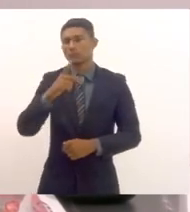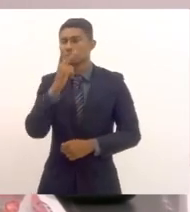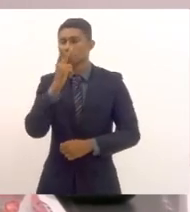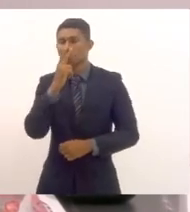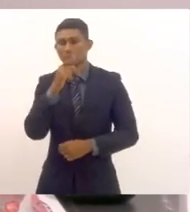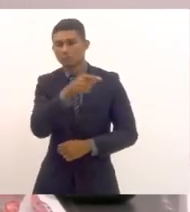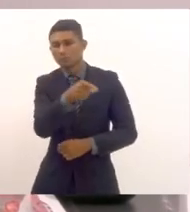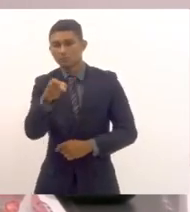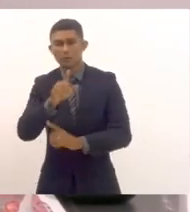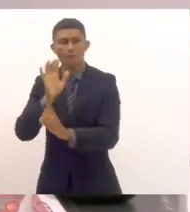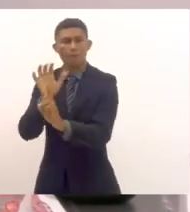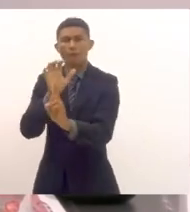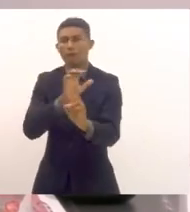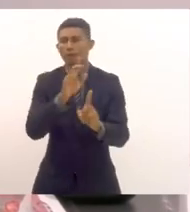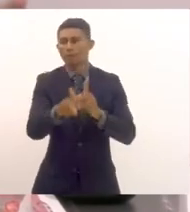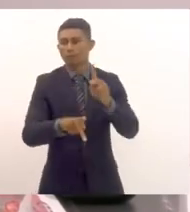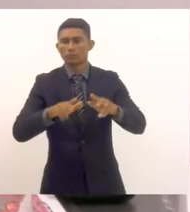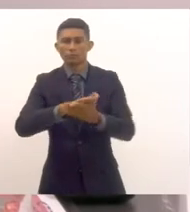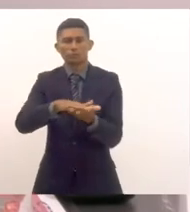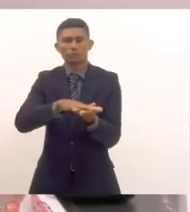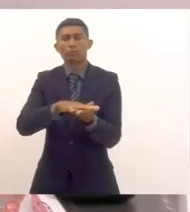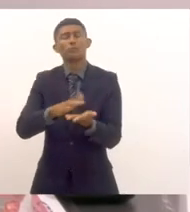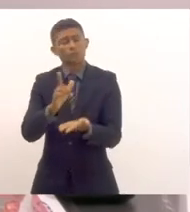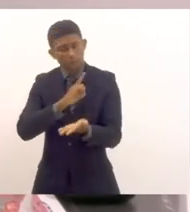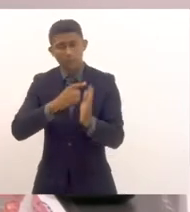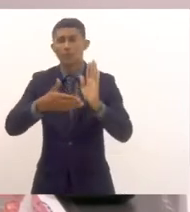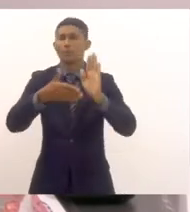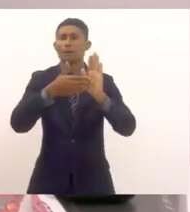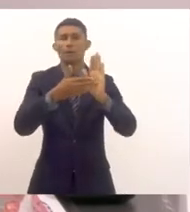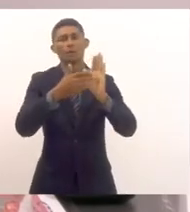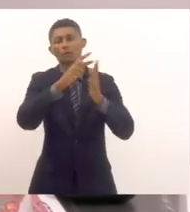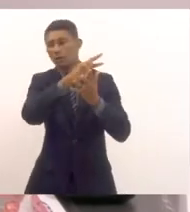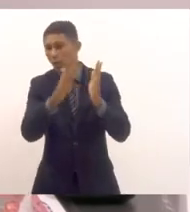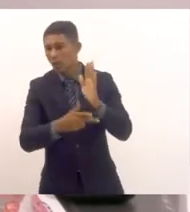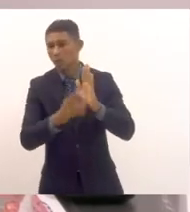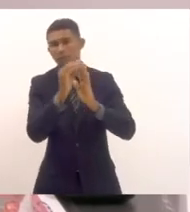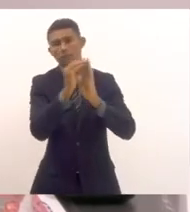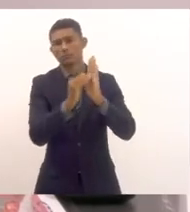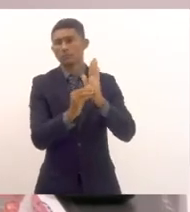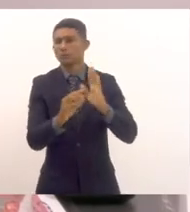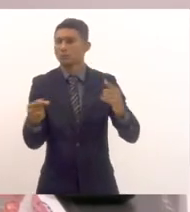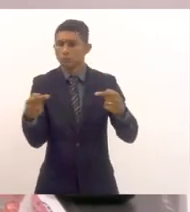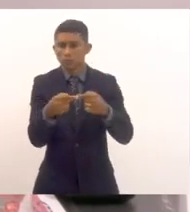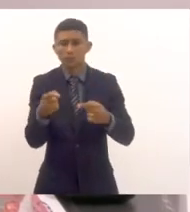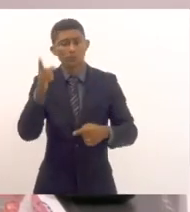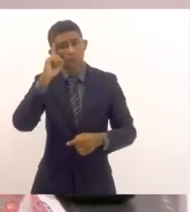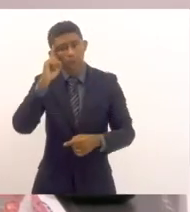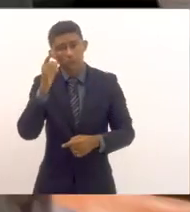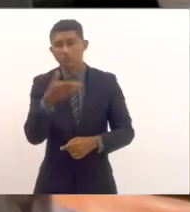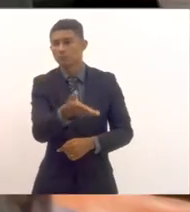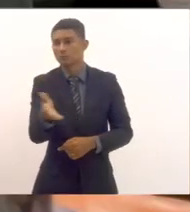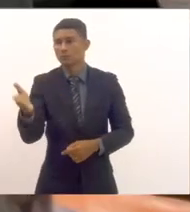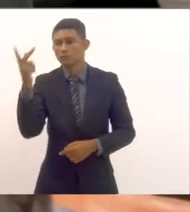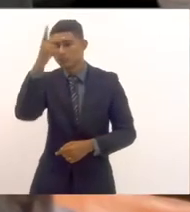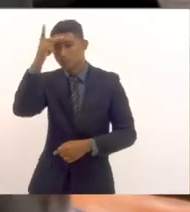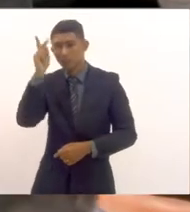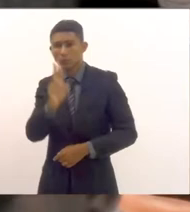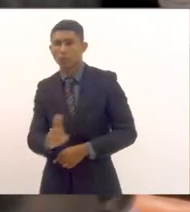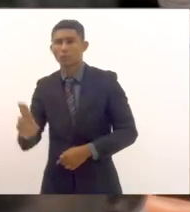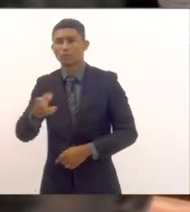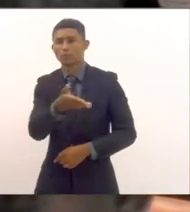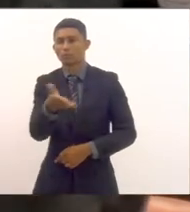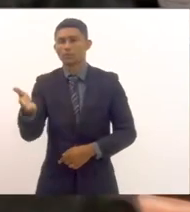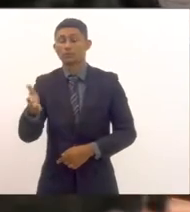afeta o cotidiano dos usuários tem várias pautas nós somos tratados aqui que dizem respeito diretamente ao dia a dia de quem usa transporte